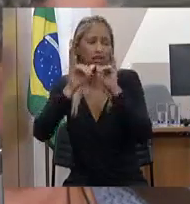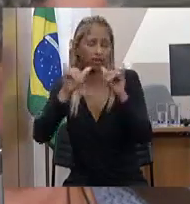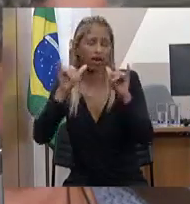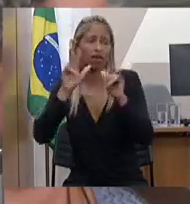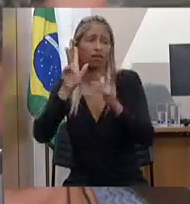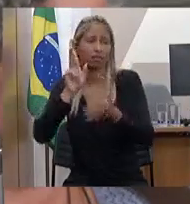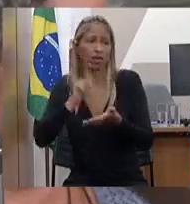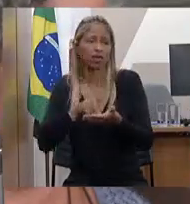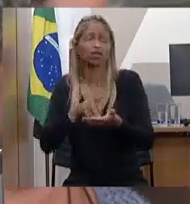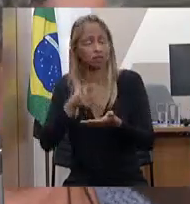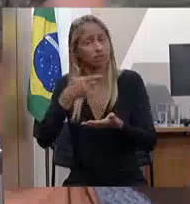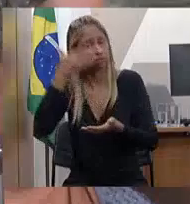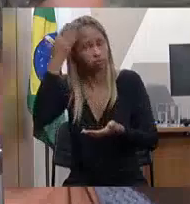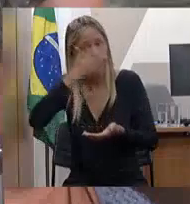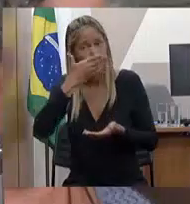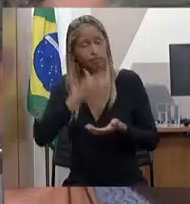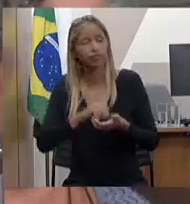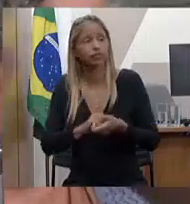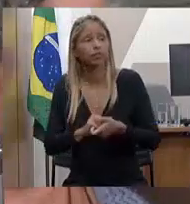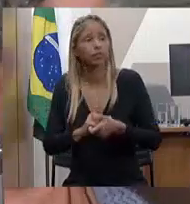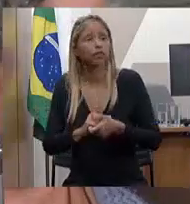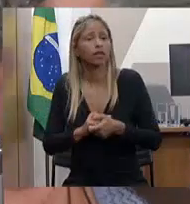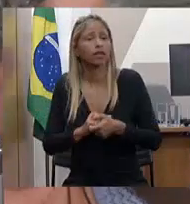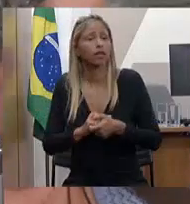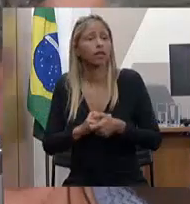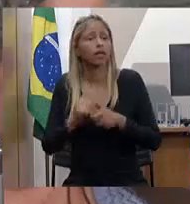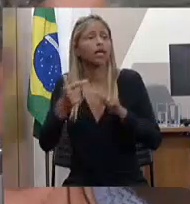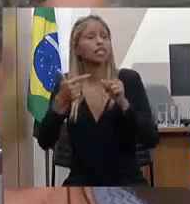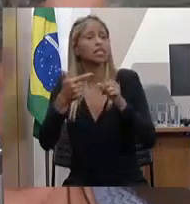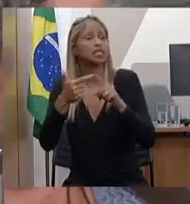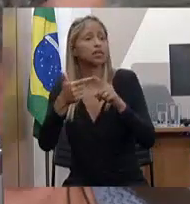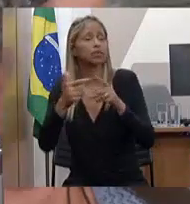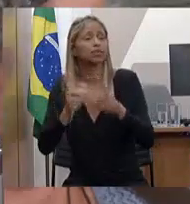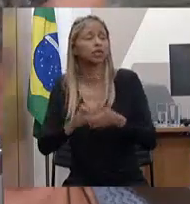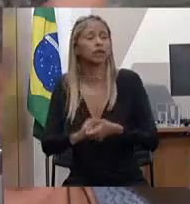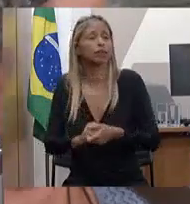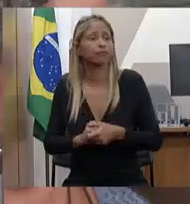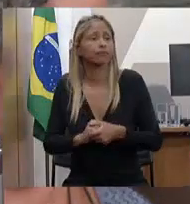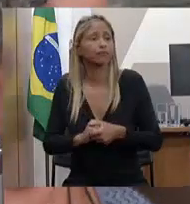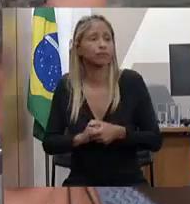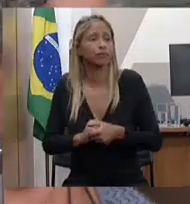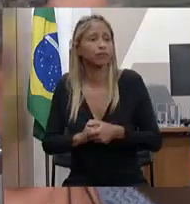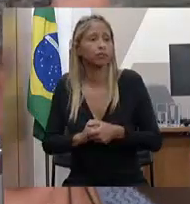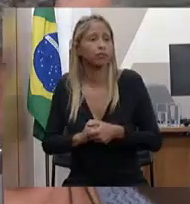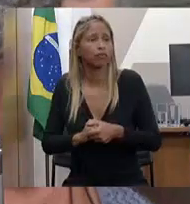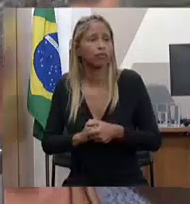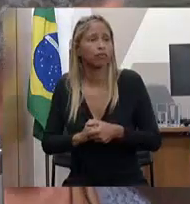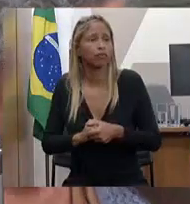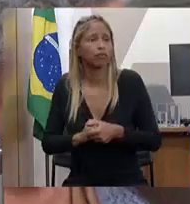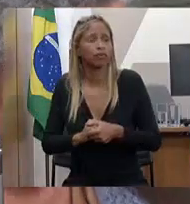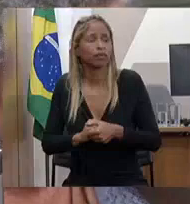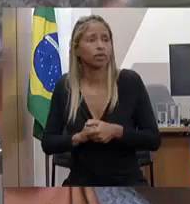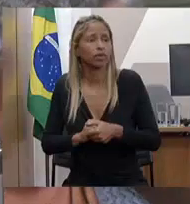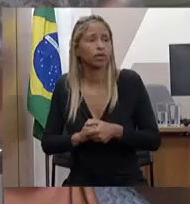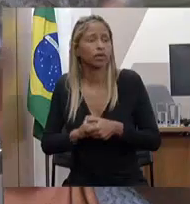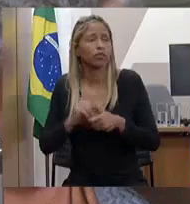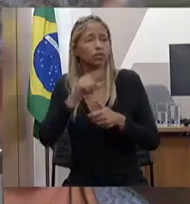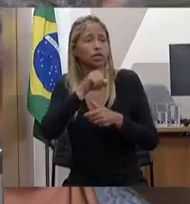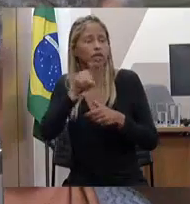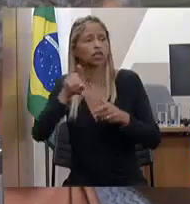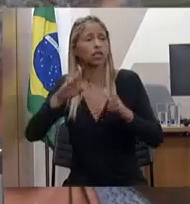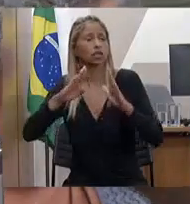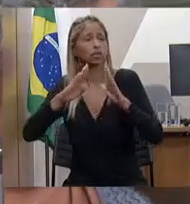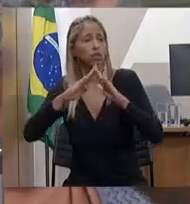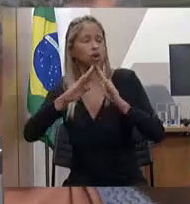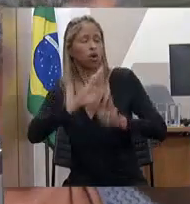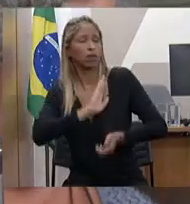mesmo é na lata a segunda coisa é o seguinte os auditores moram no meu coração vocês